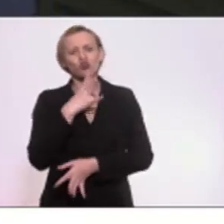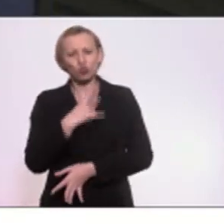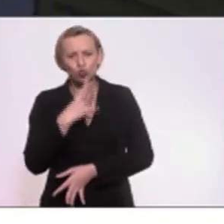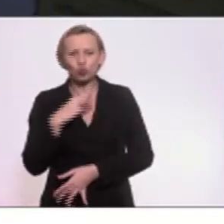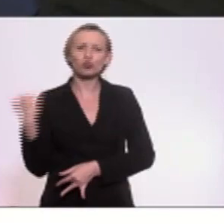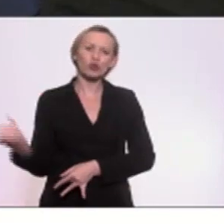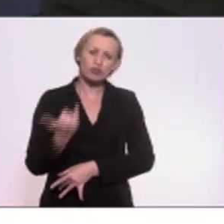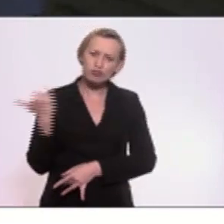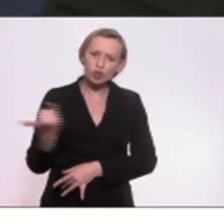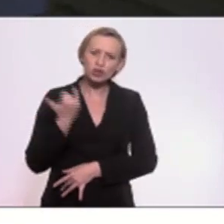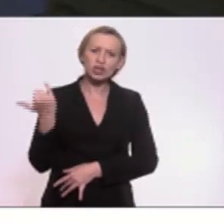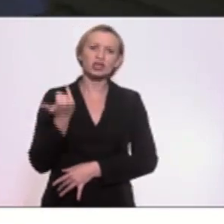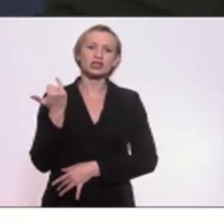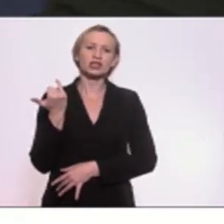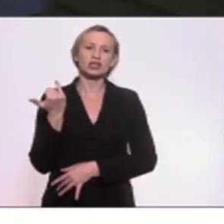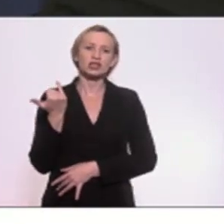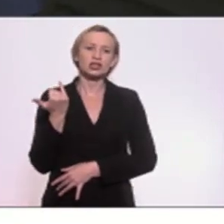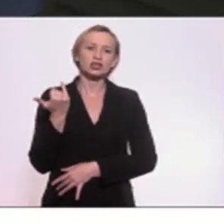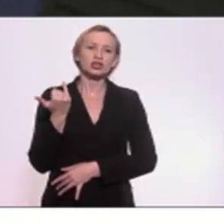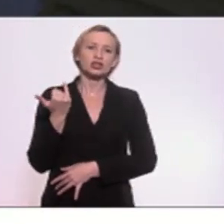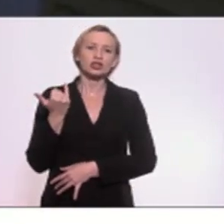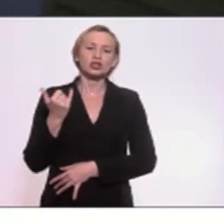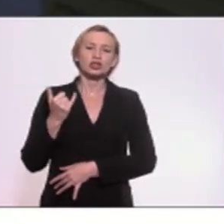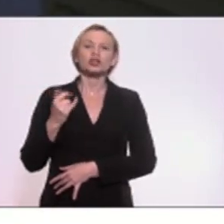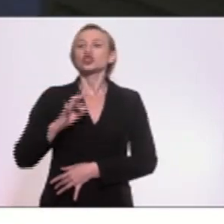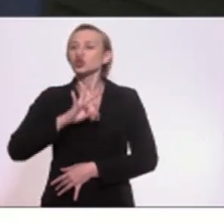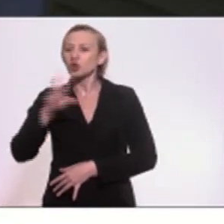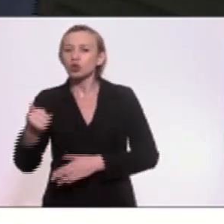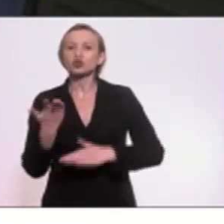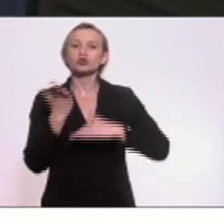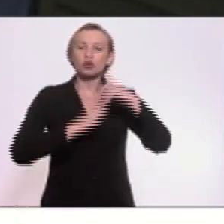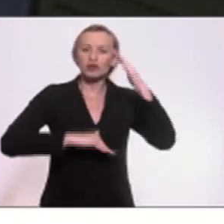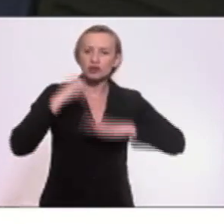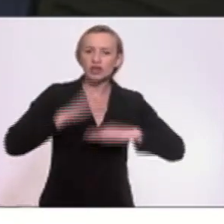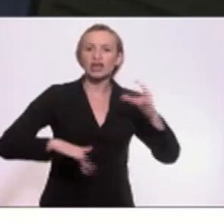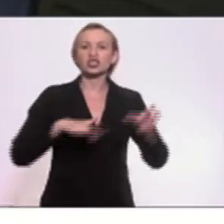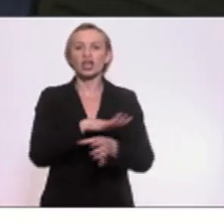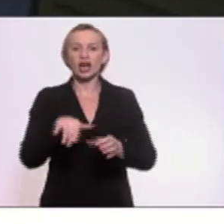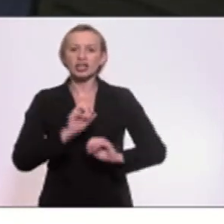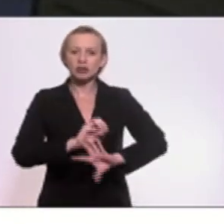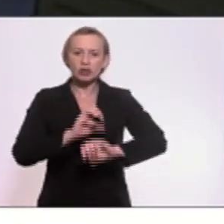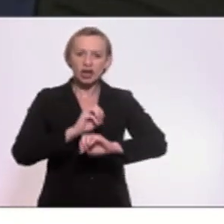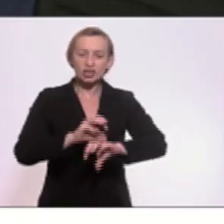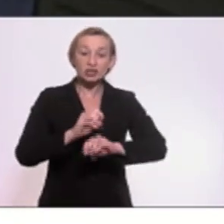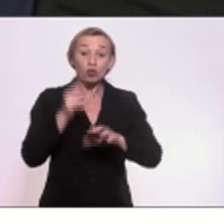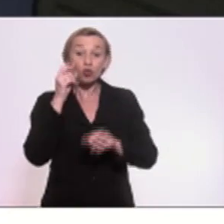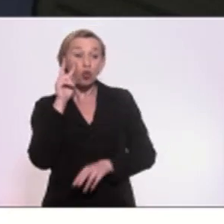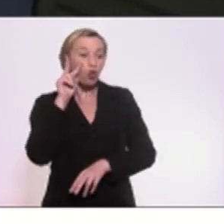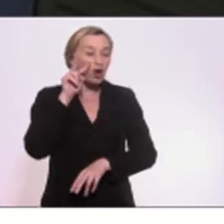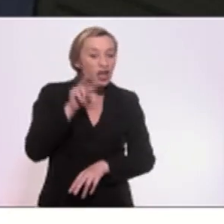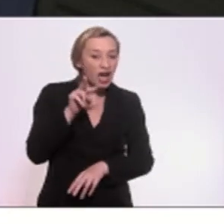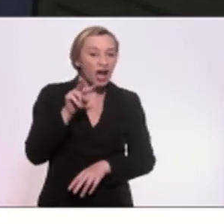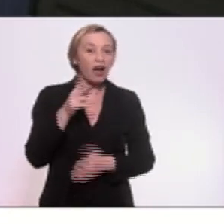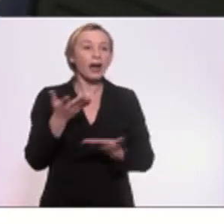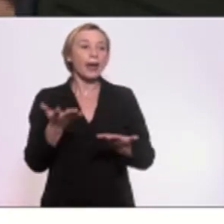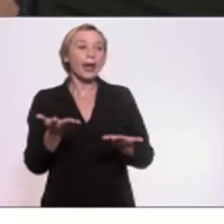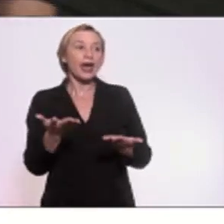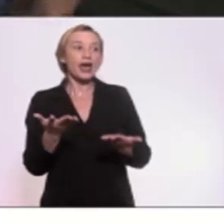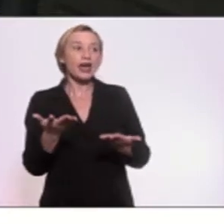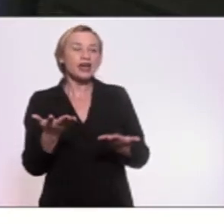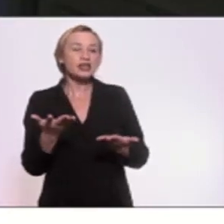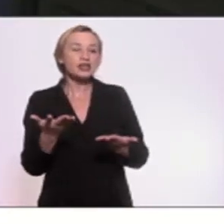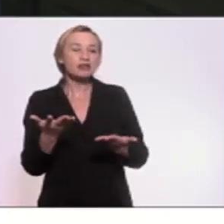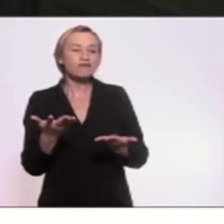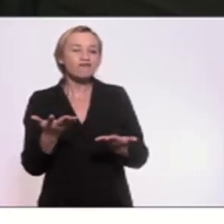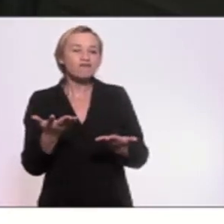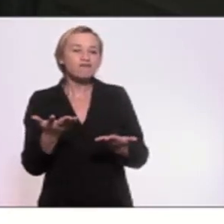a importância dos atores, dos profissionais da área da educação, com um olhar, deputado Sérgio,